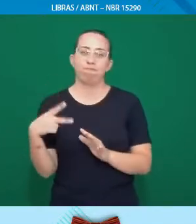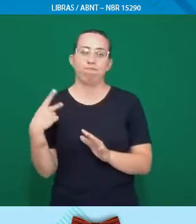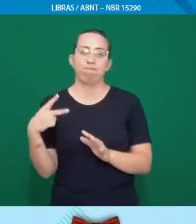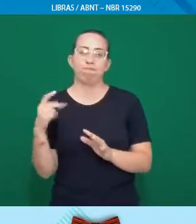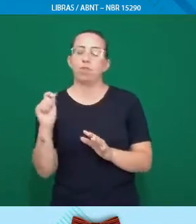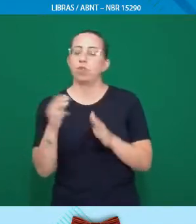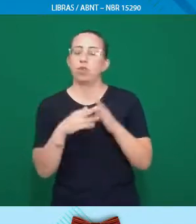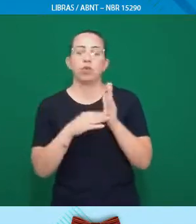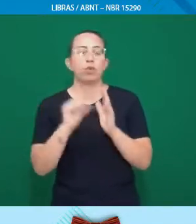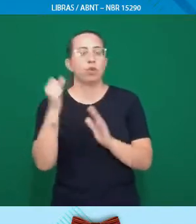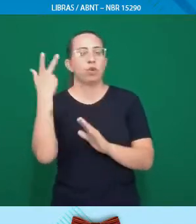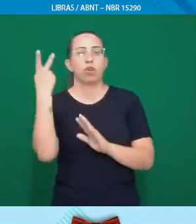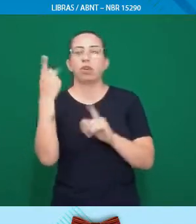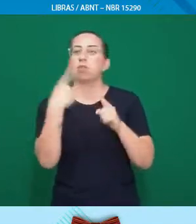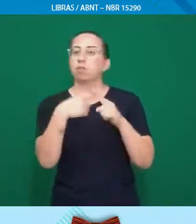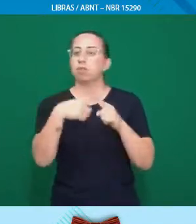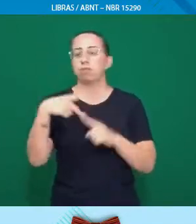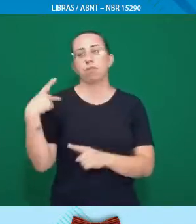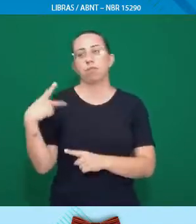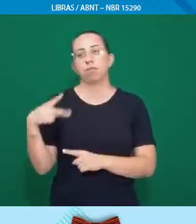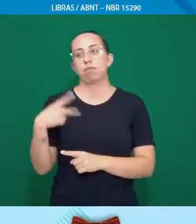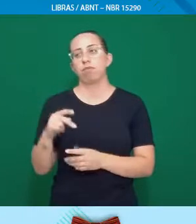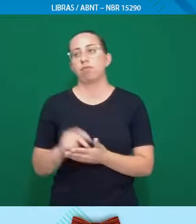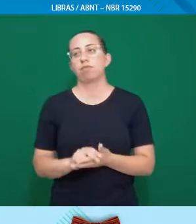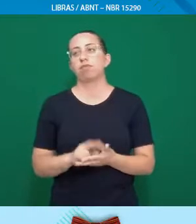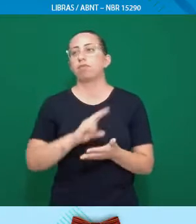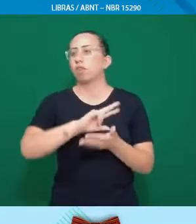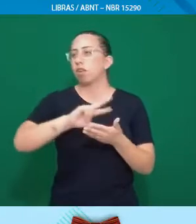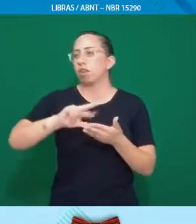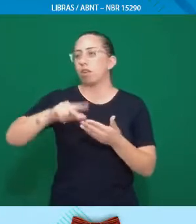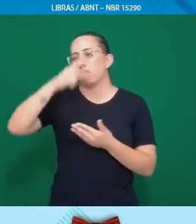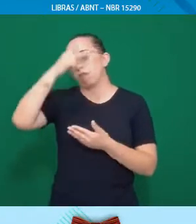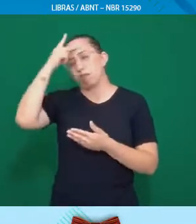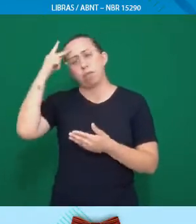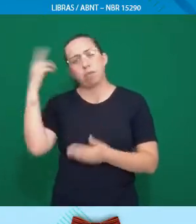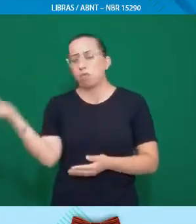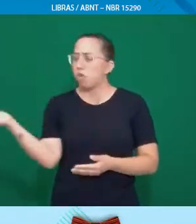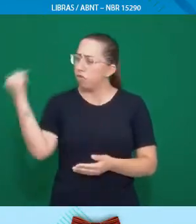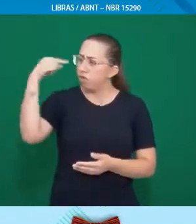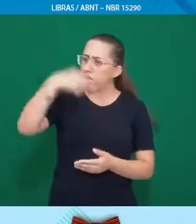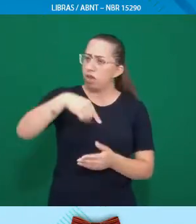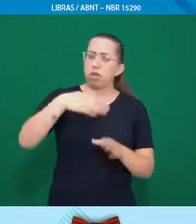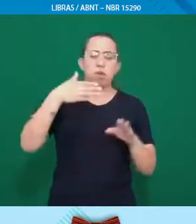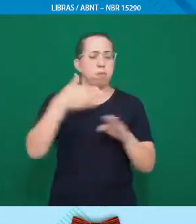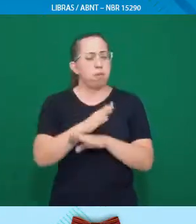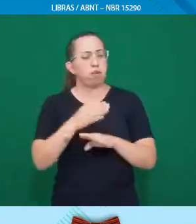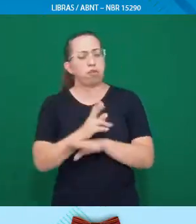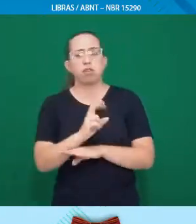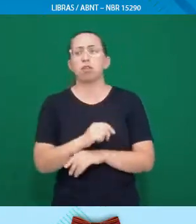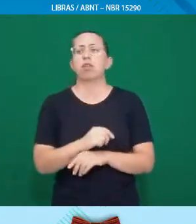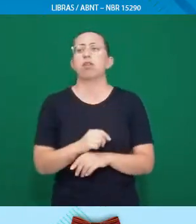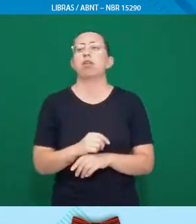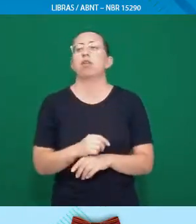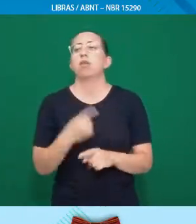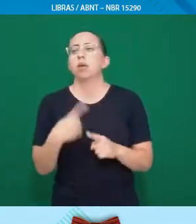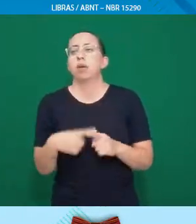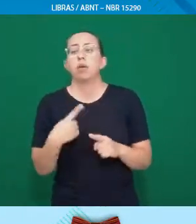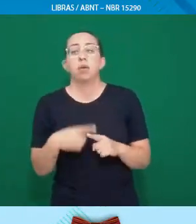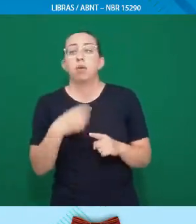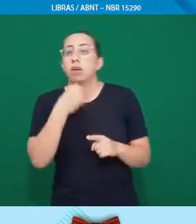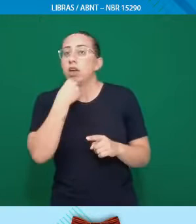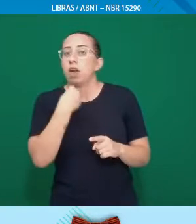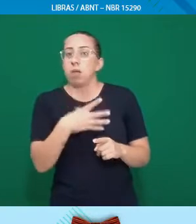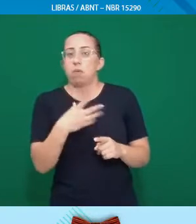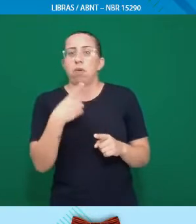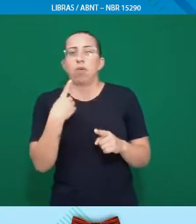então não apenas eu mas que outras pessoas que nunca Eu Venho participar vem participe mesmo